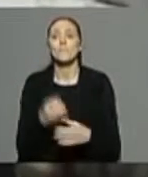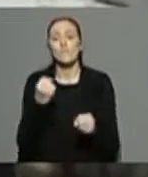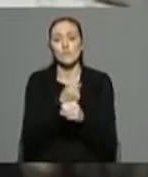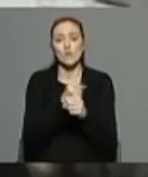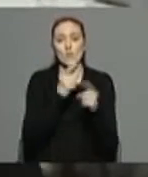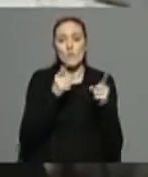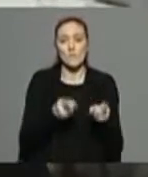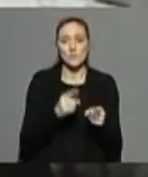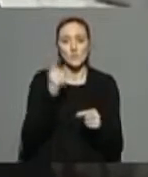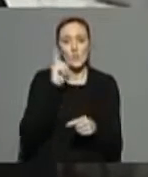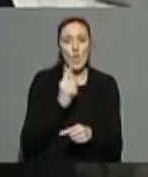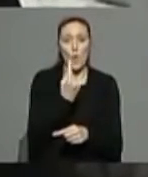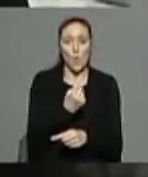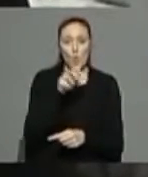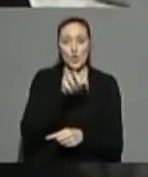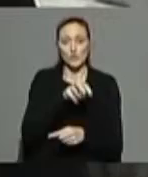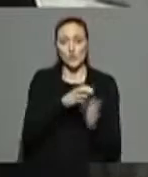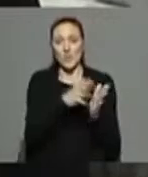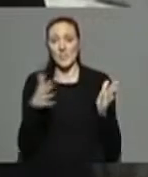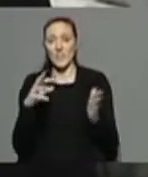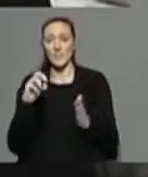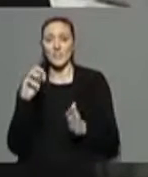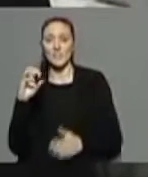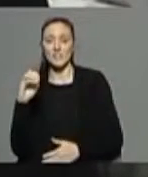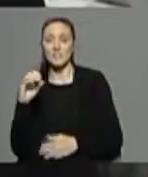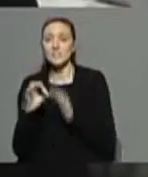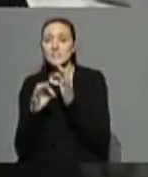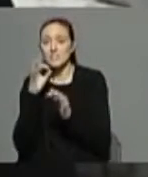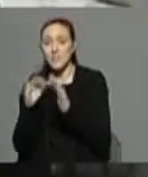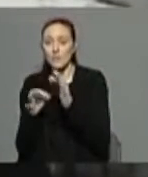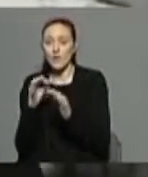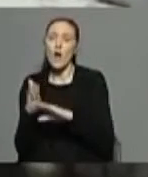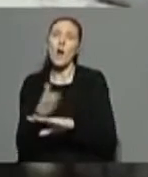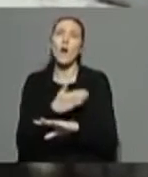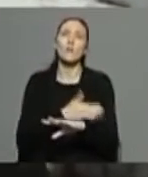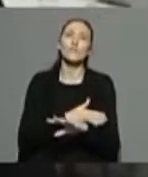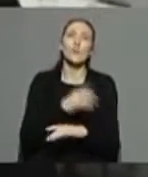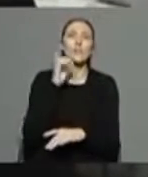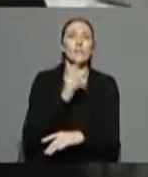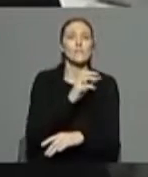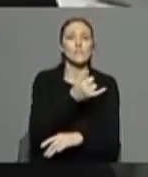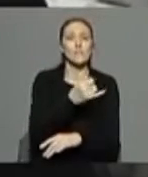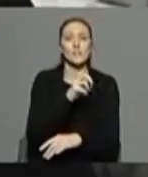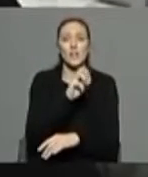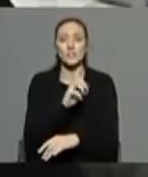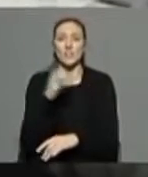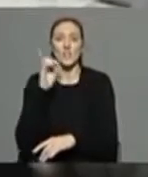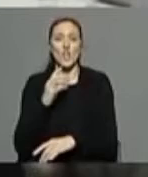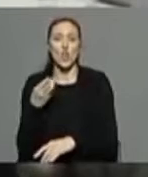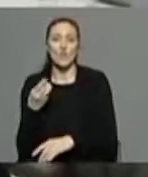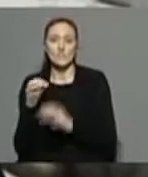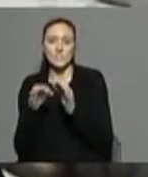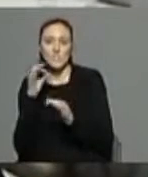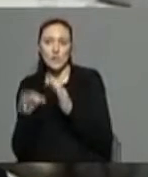dia 1 de junho até o dia 30 de setembro, quando antes funcionava do dia 23 de junho ao dia 9 de setembro. Isso